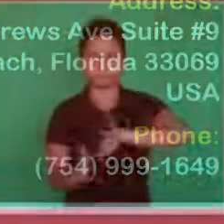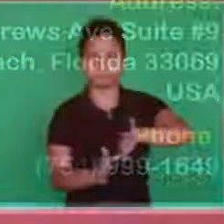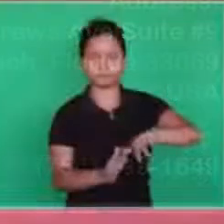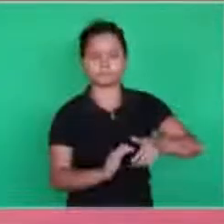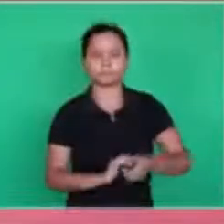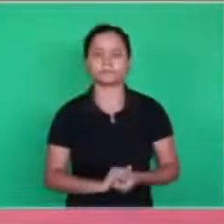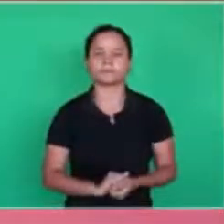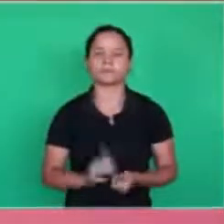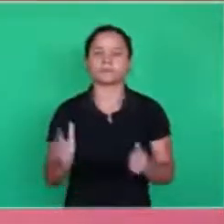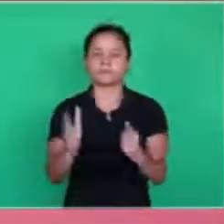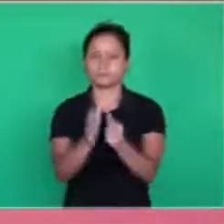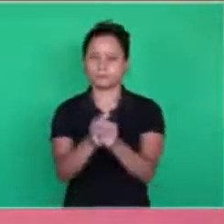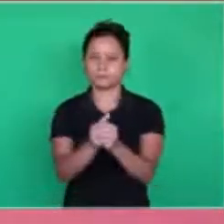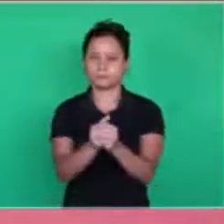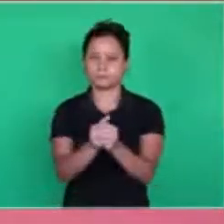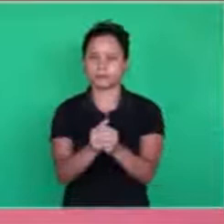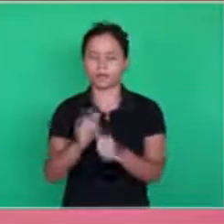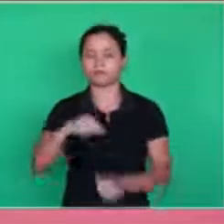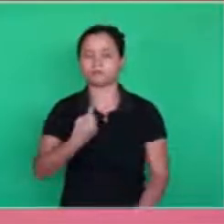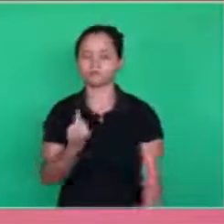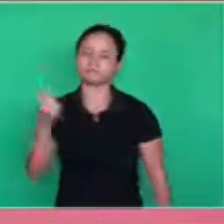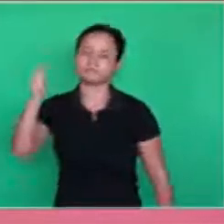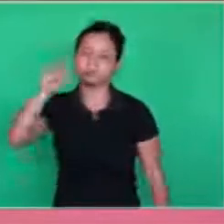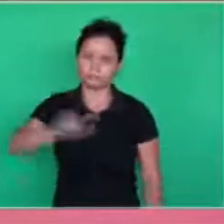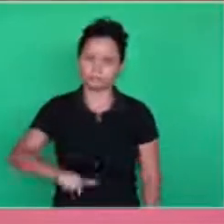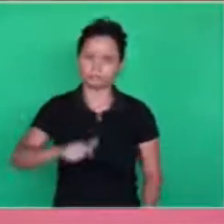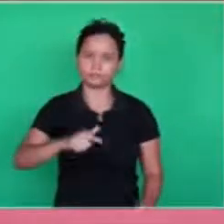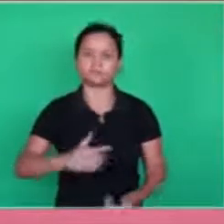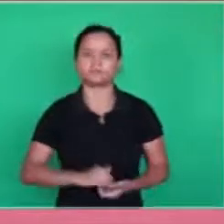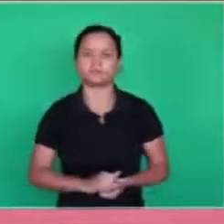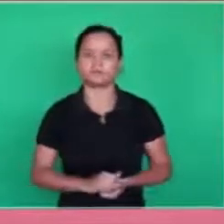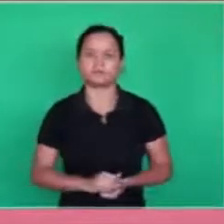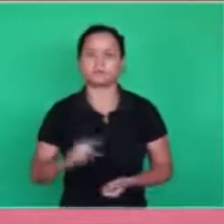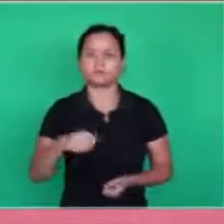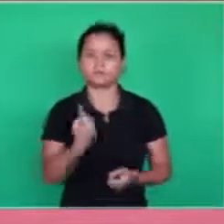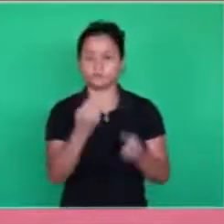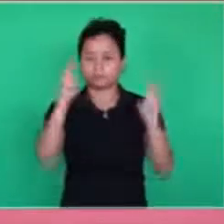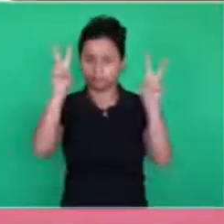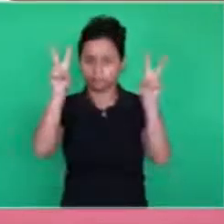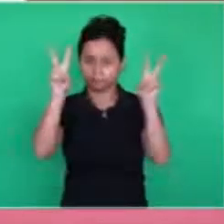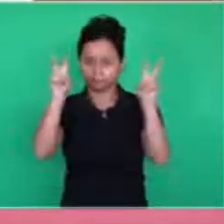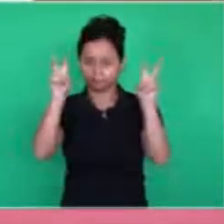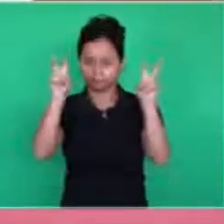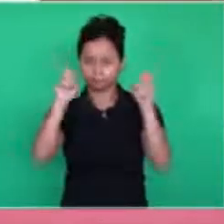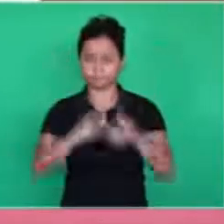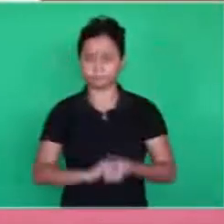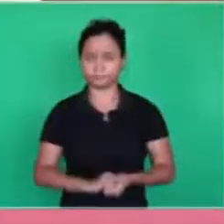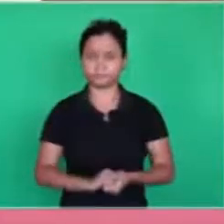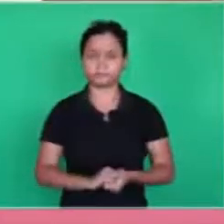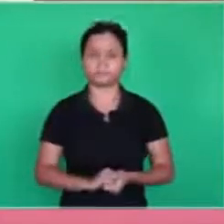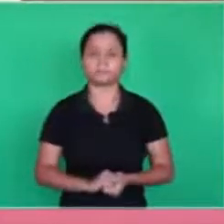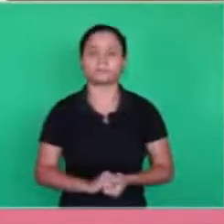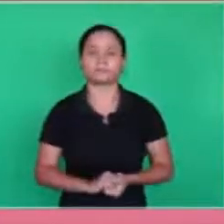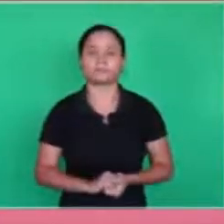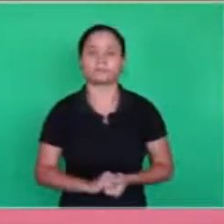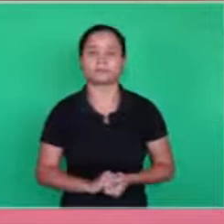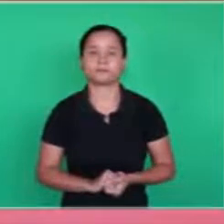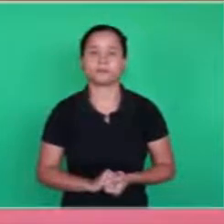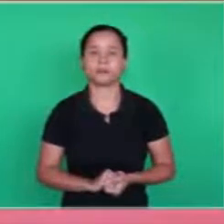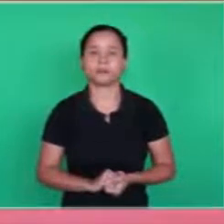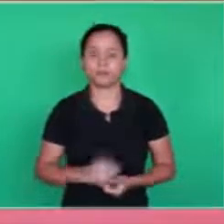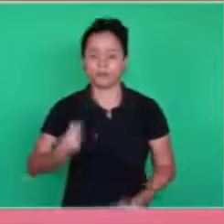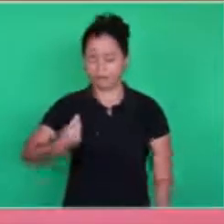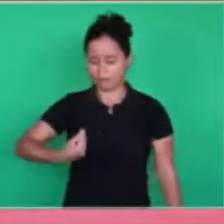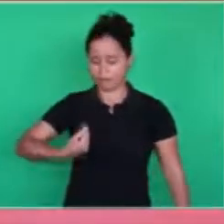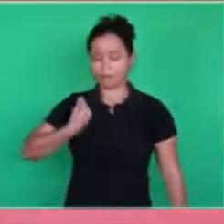Bem, irmãos, estamos de volta. O nosso assunto é a vida no Verbo.